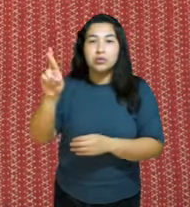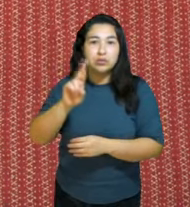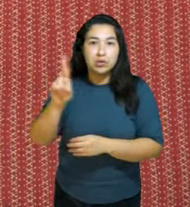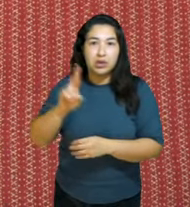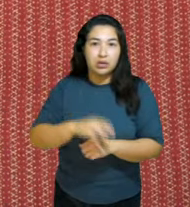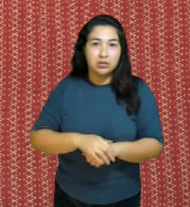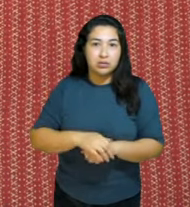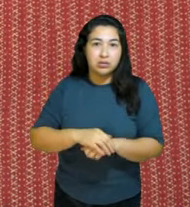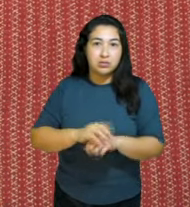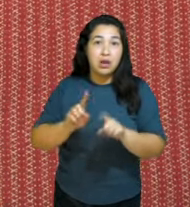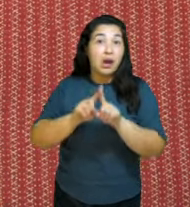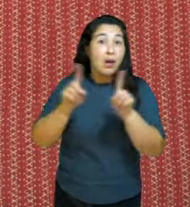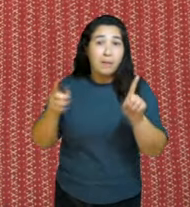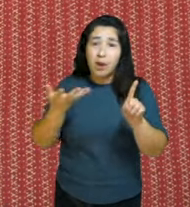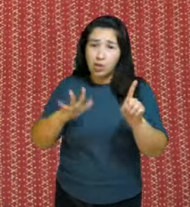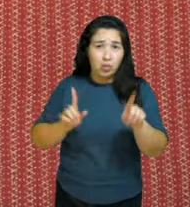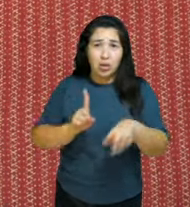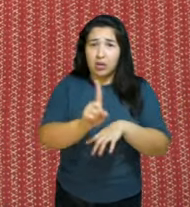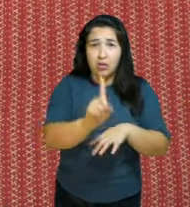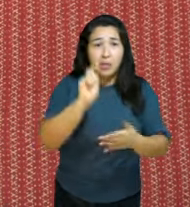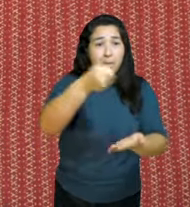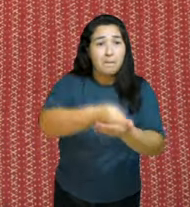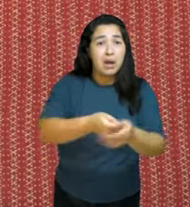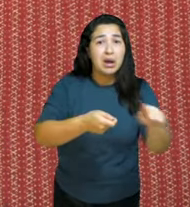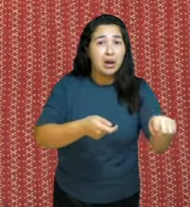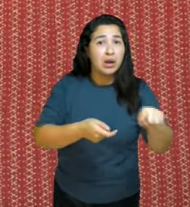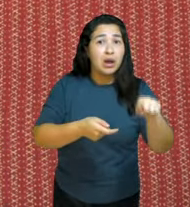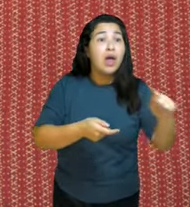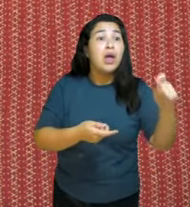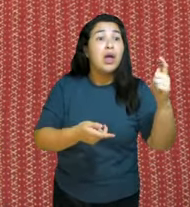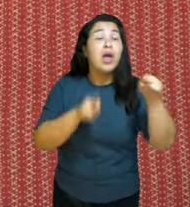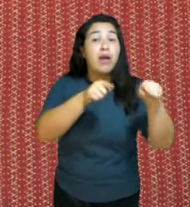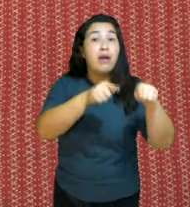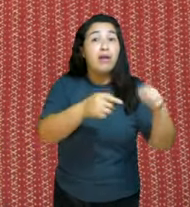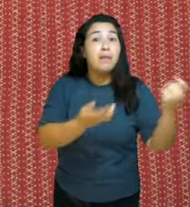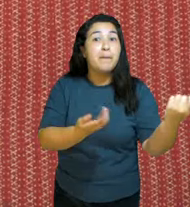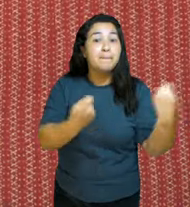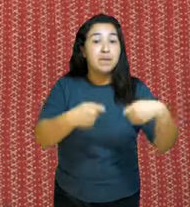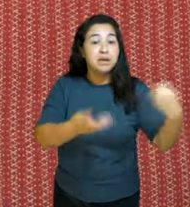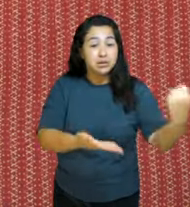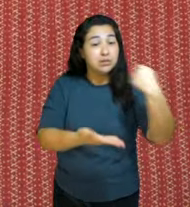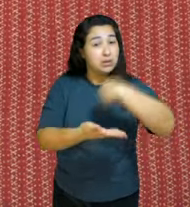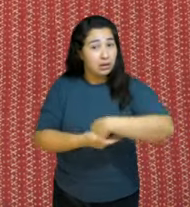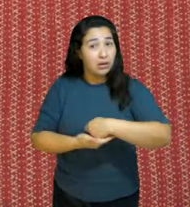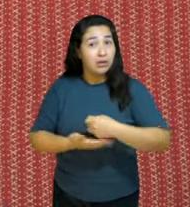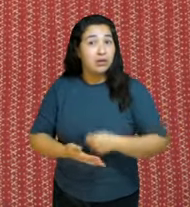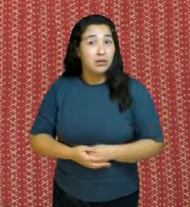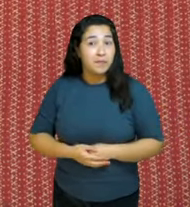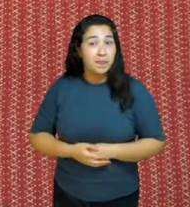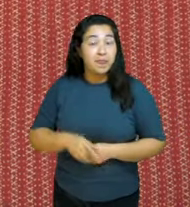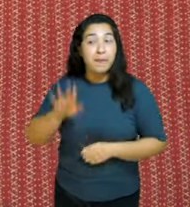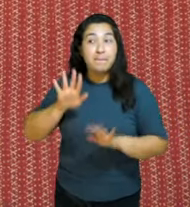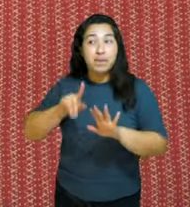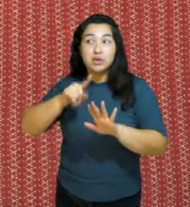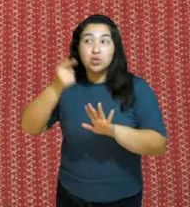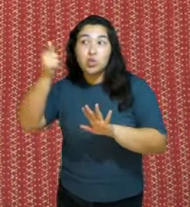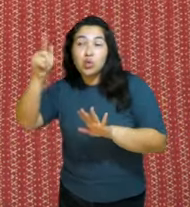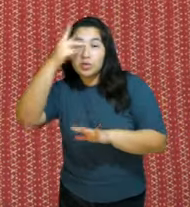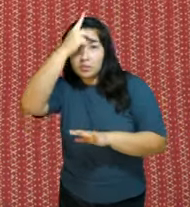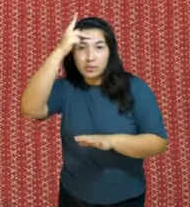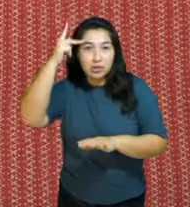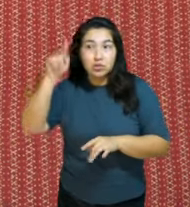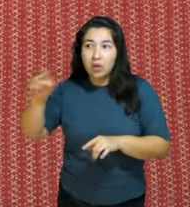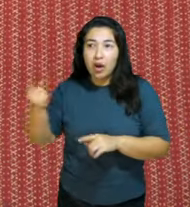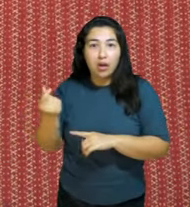tenho que bancar FESPORT. Agora, esse meu amigo, mesmo que ele quisesse vir, ele não poderia, porque ele não tinha esse dinheiro. E a FESPORT não pode ficar à